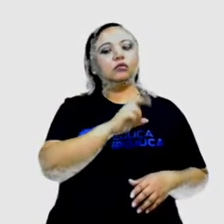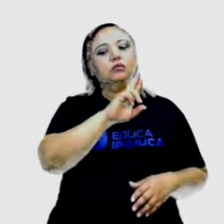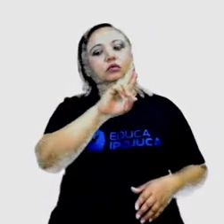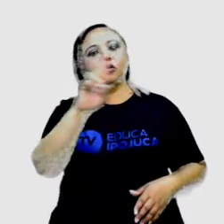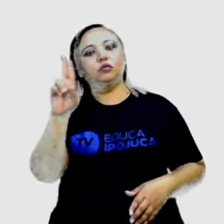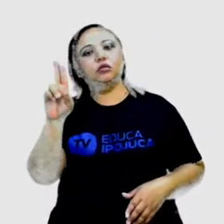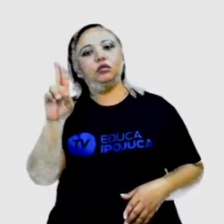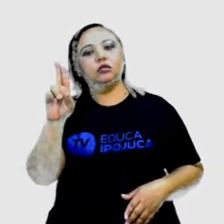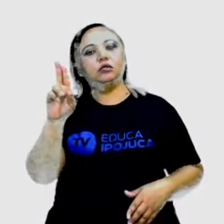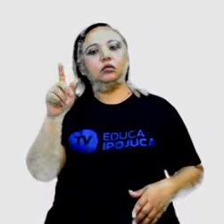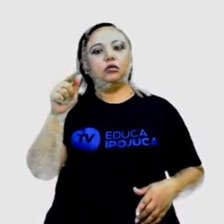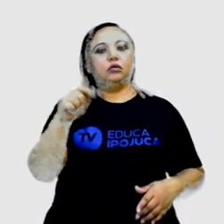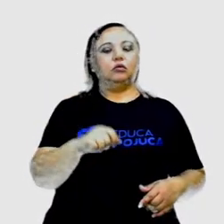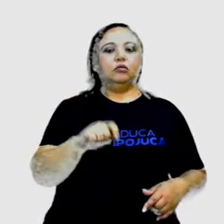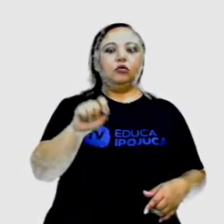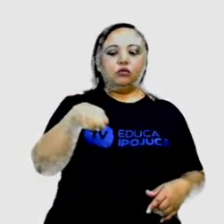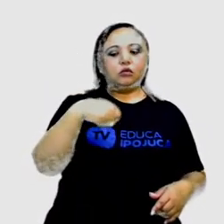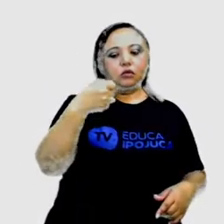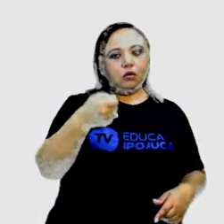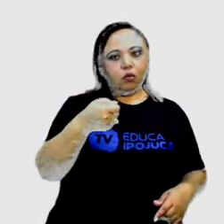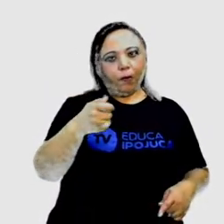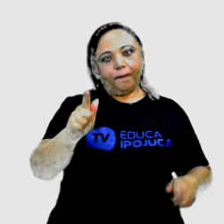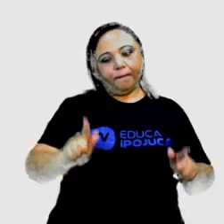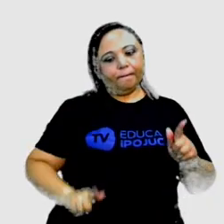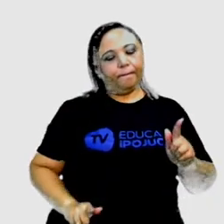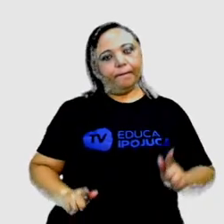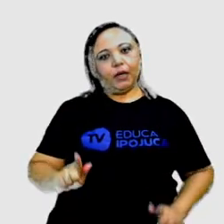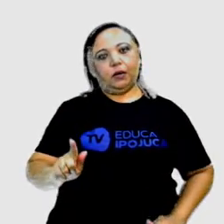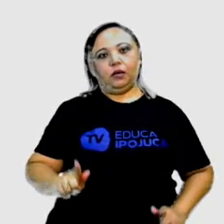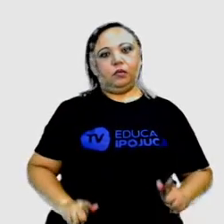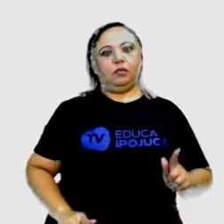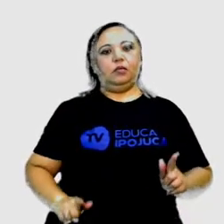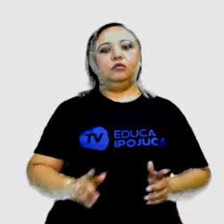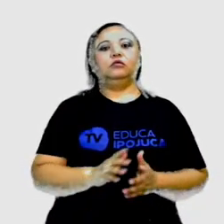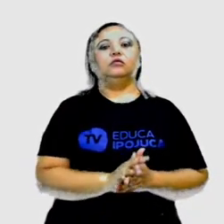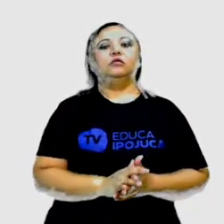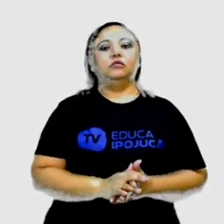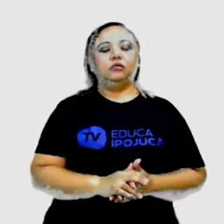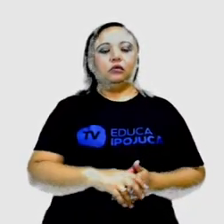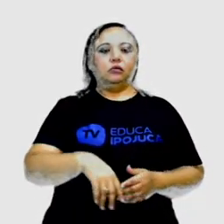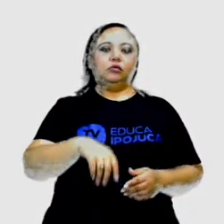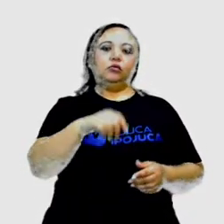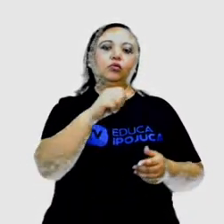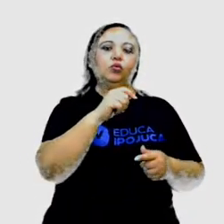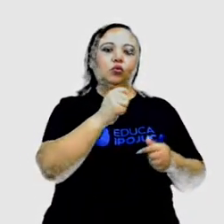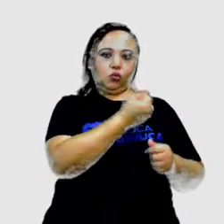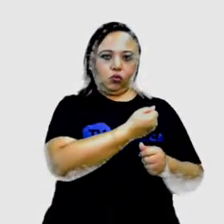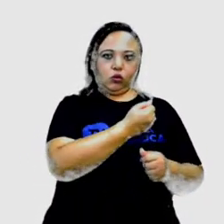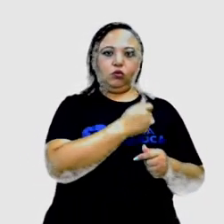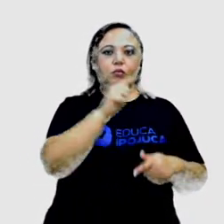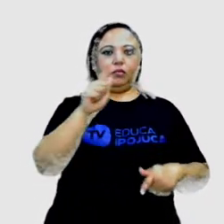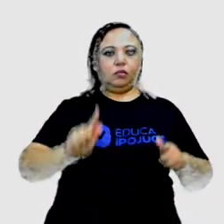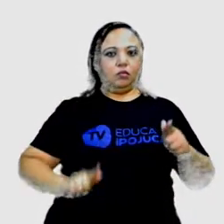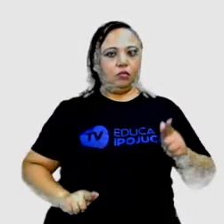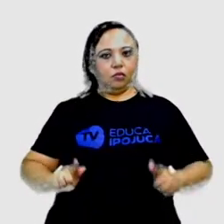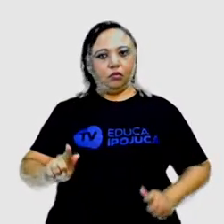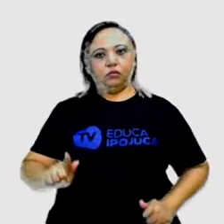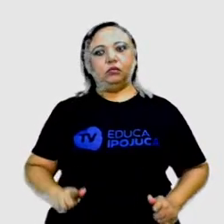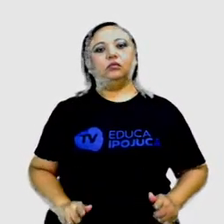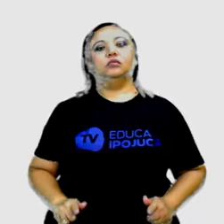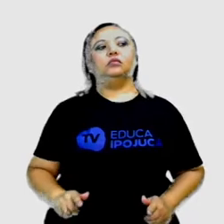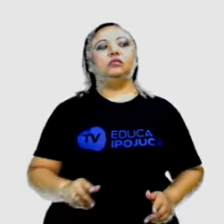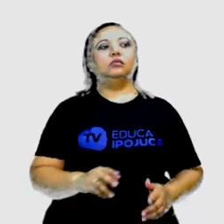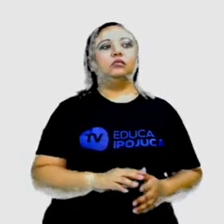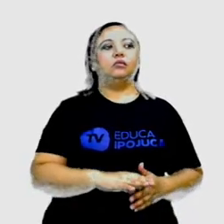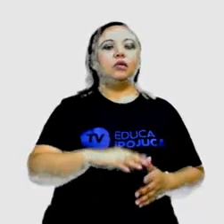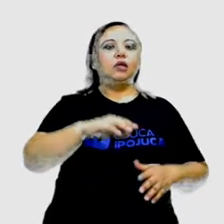de números primos. Pois é. O que são os números primos? São os números naturais